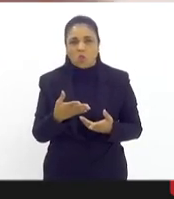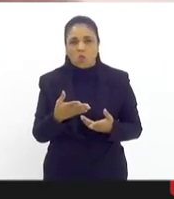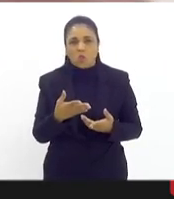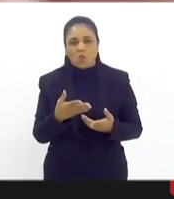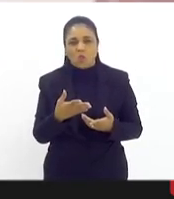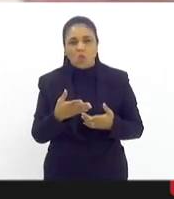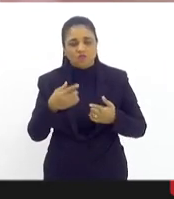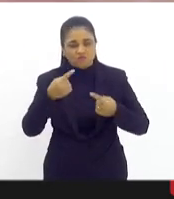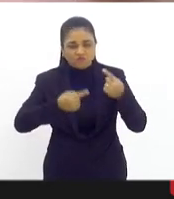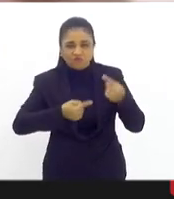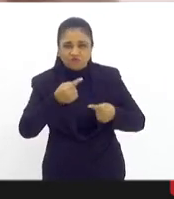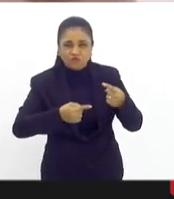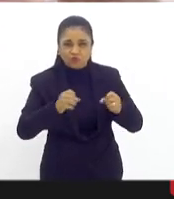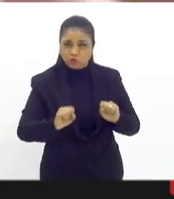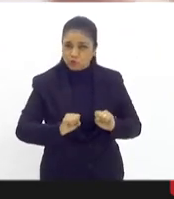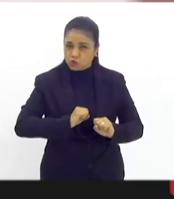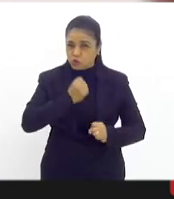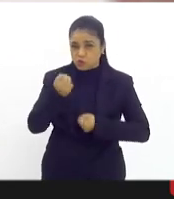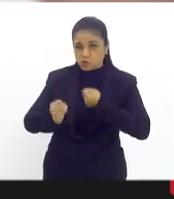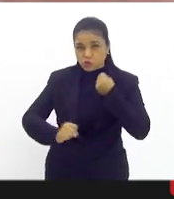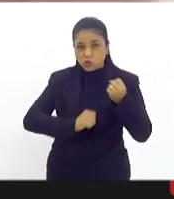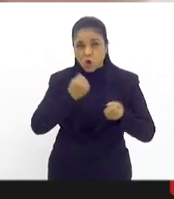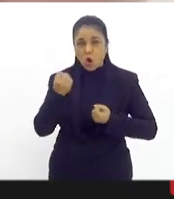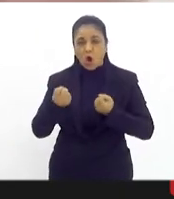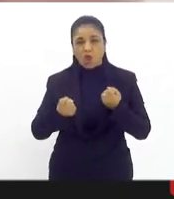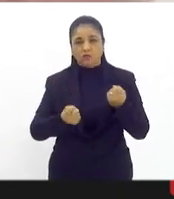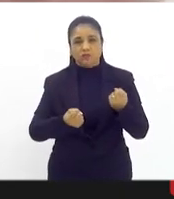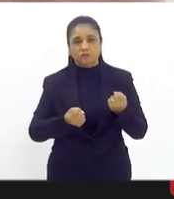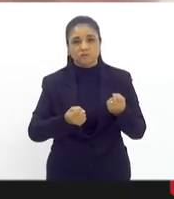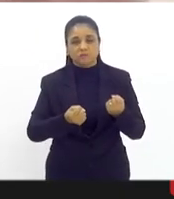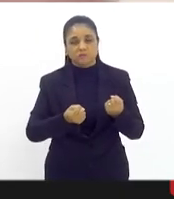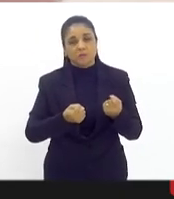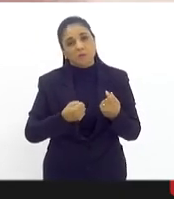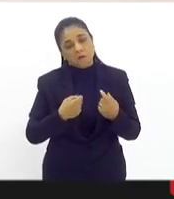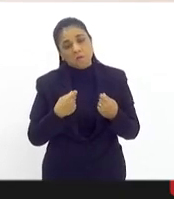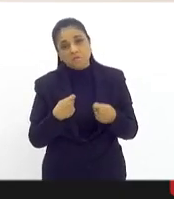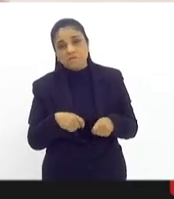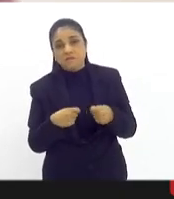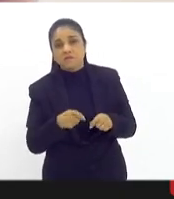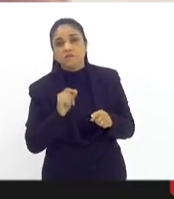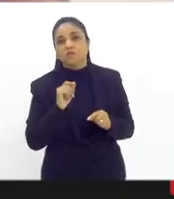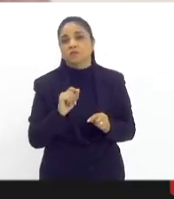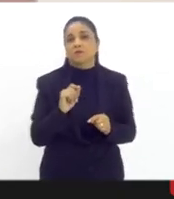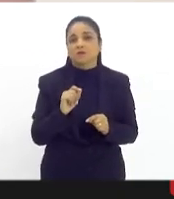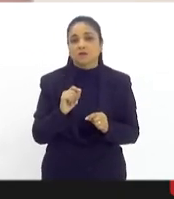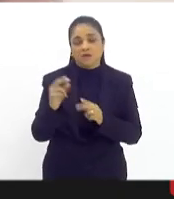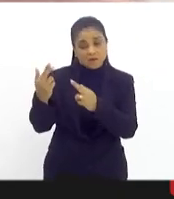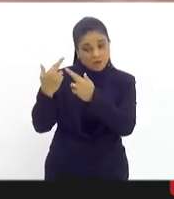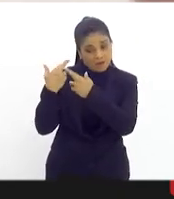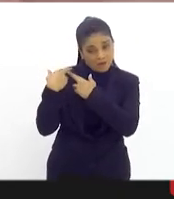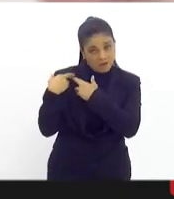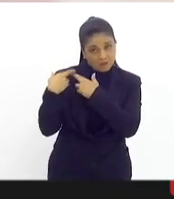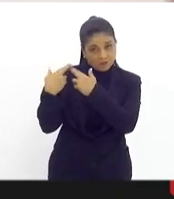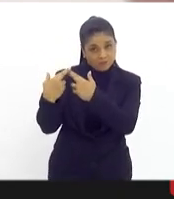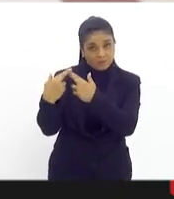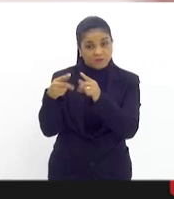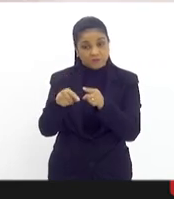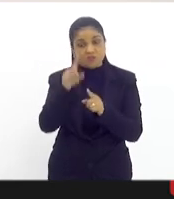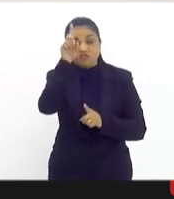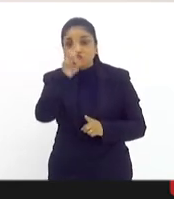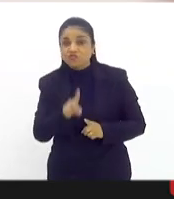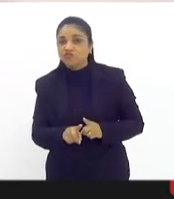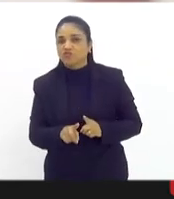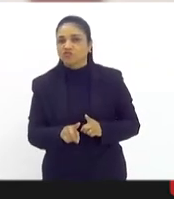de discurso de ódio ou de desinformação, nós vamos tentar incidir sobre isso, mas também colocar uma responsabilidade de direitos